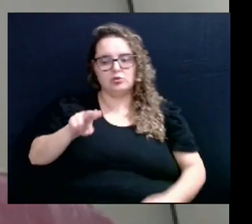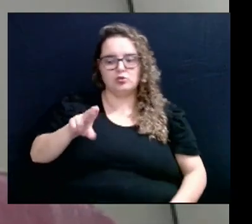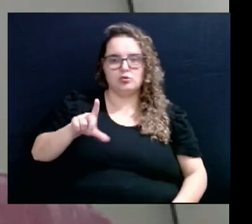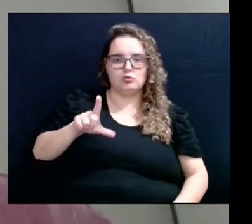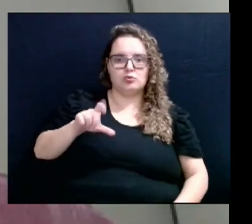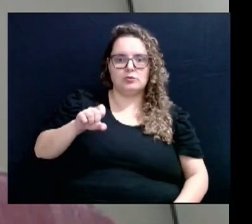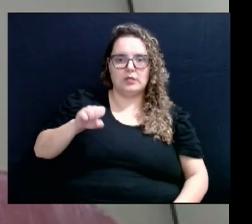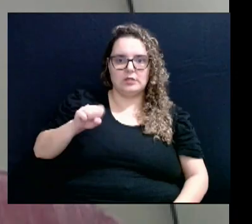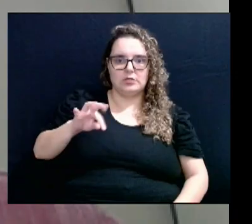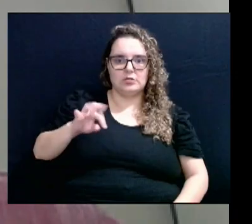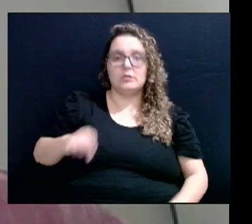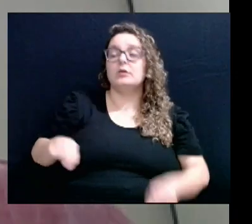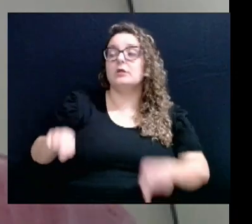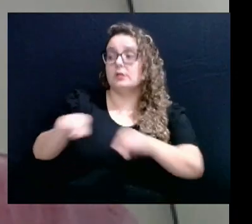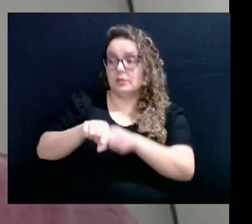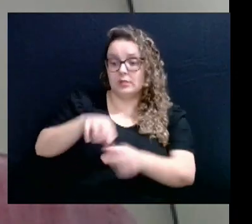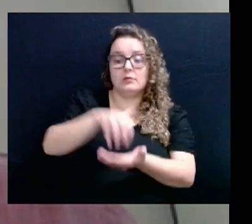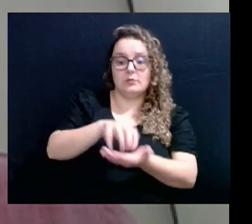Argentina também.